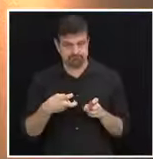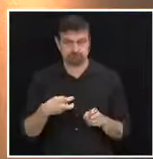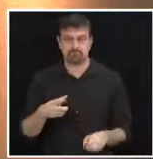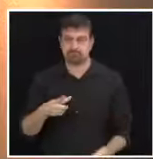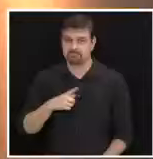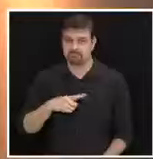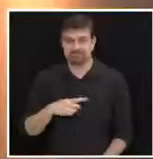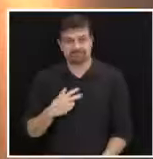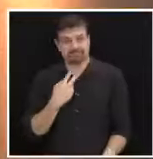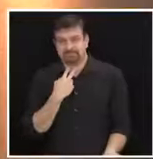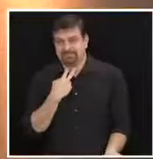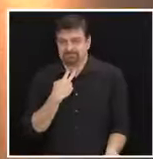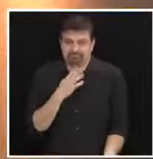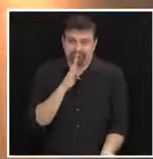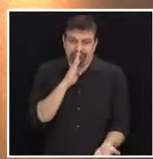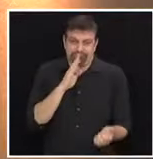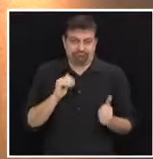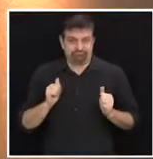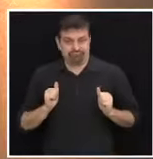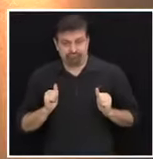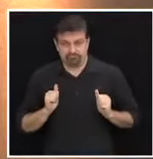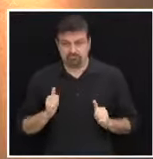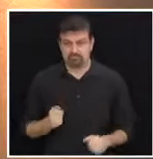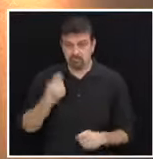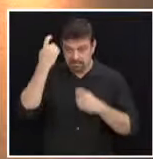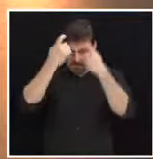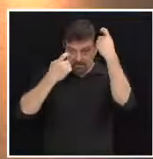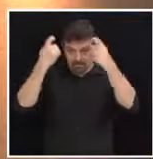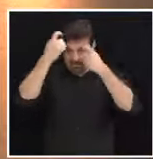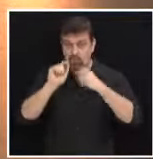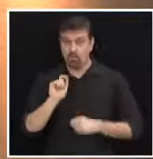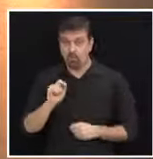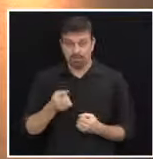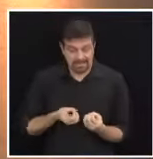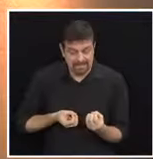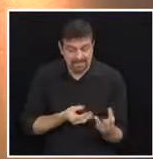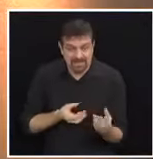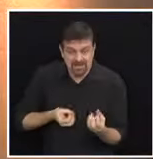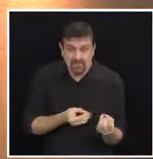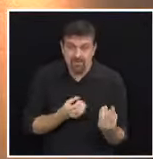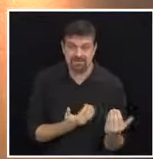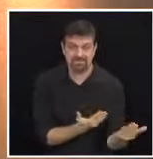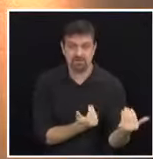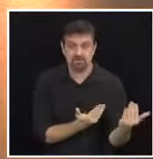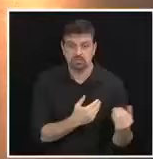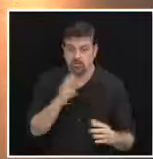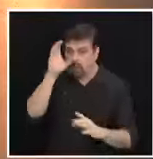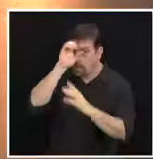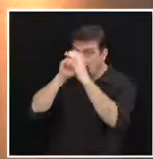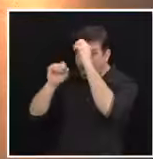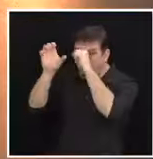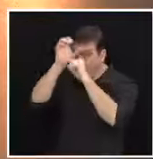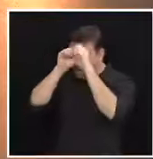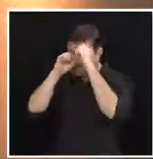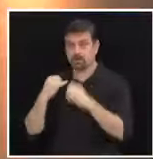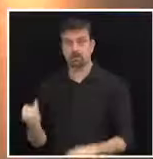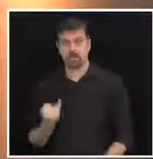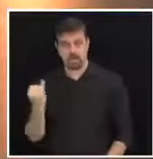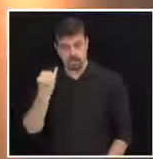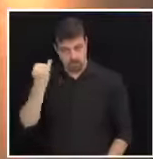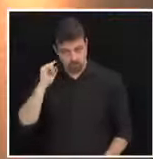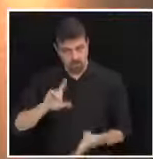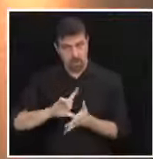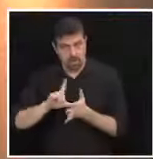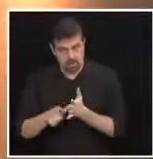como negar. E, assim, a preocupação é levar a informação para esse jovem, que é importante, sim, depois que a gente faz o